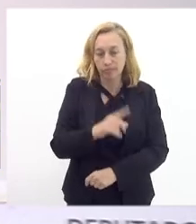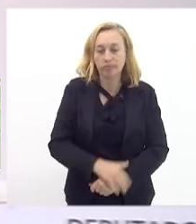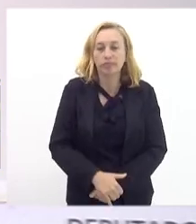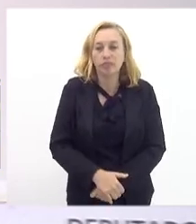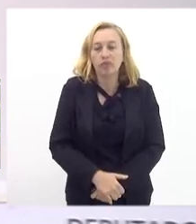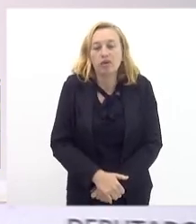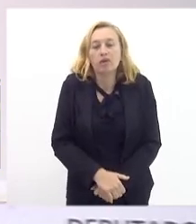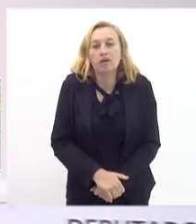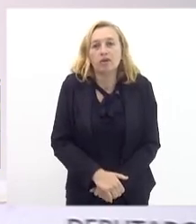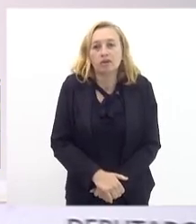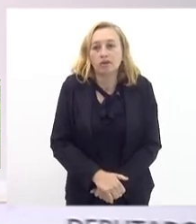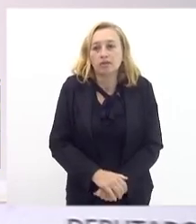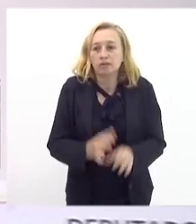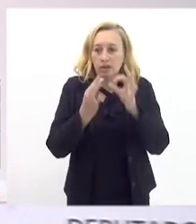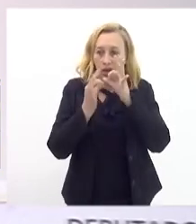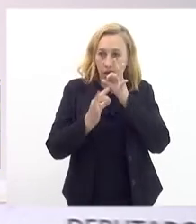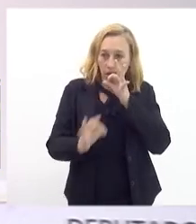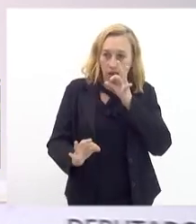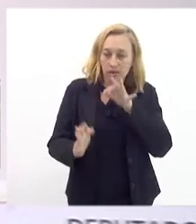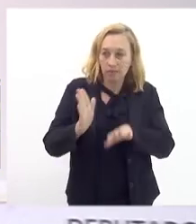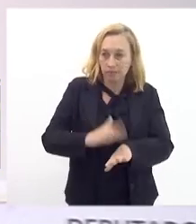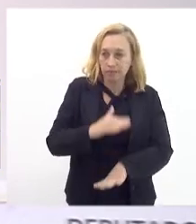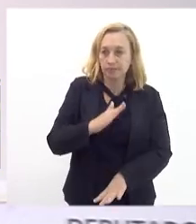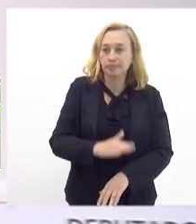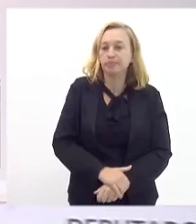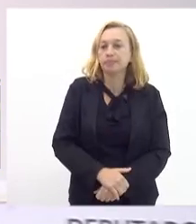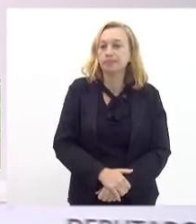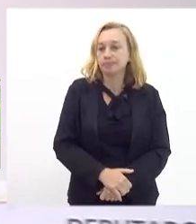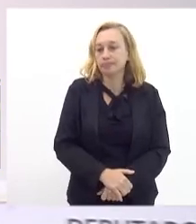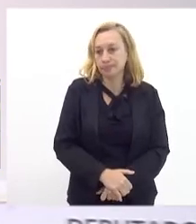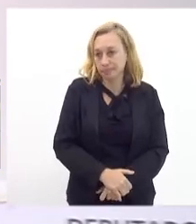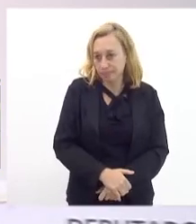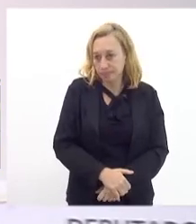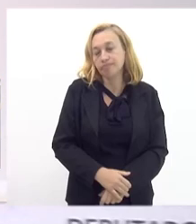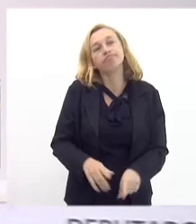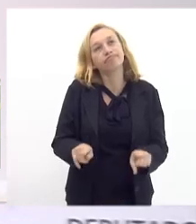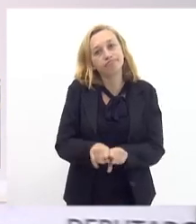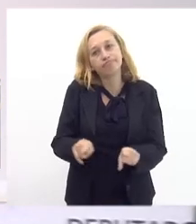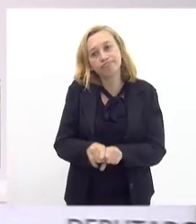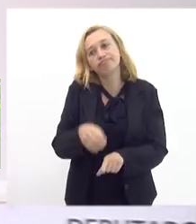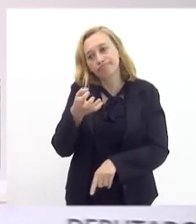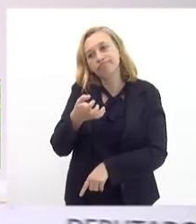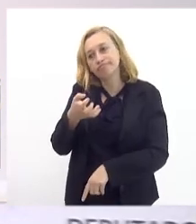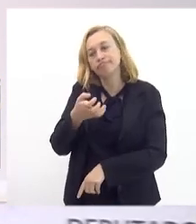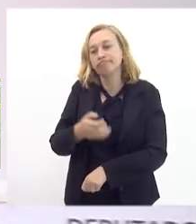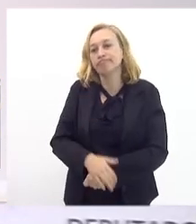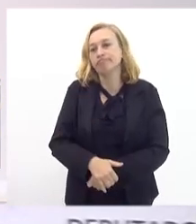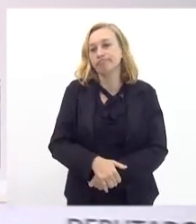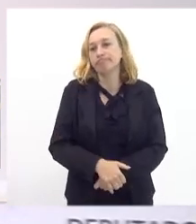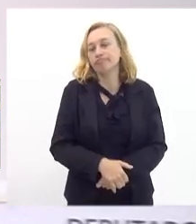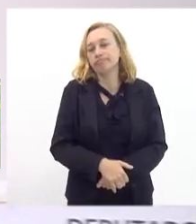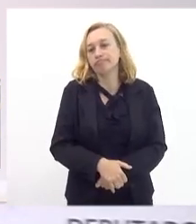então para não me estender mais eu queria também que